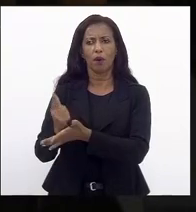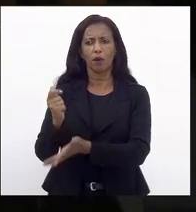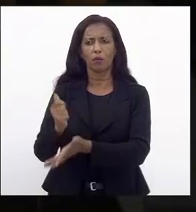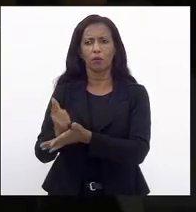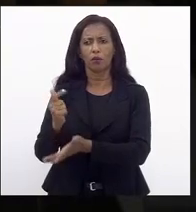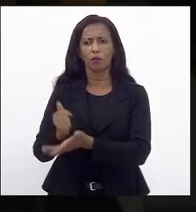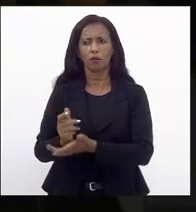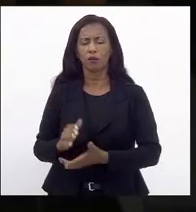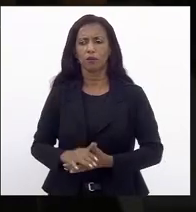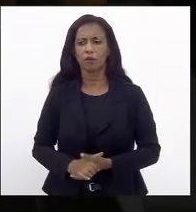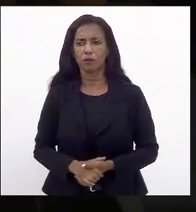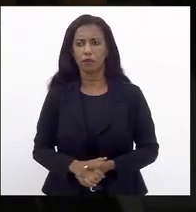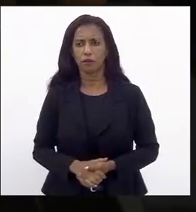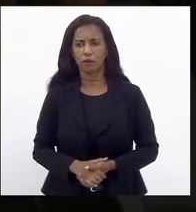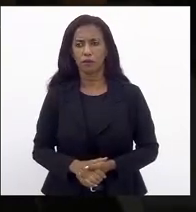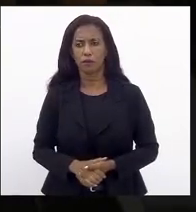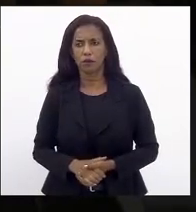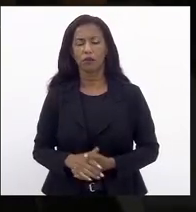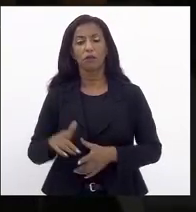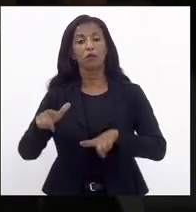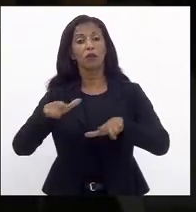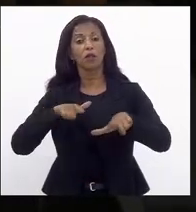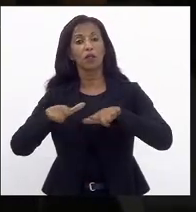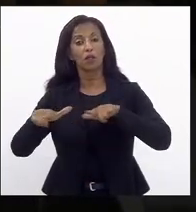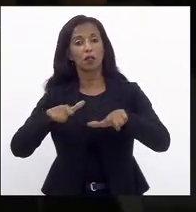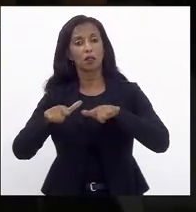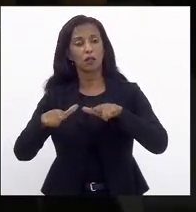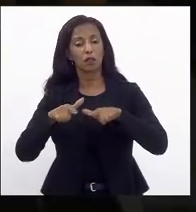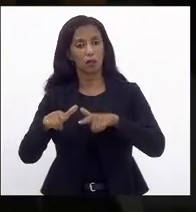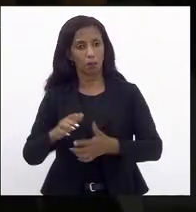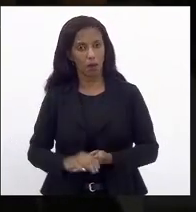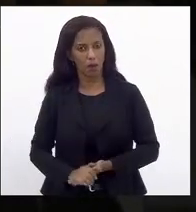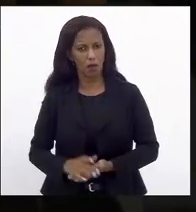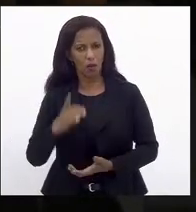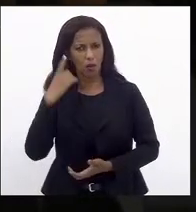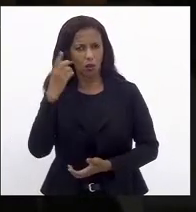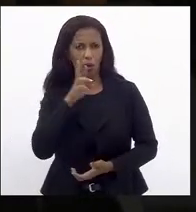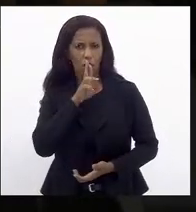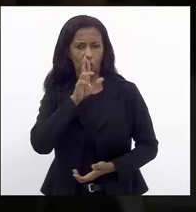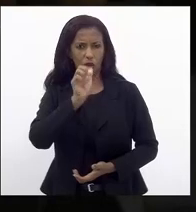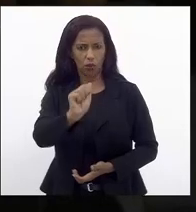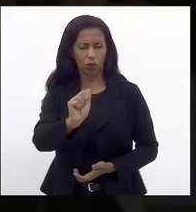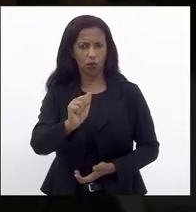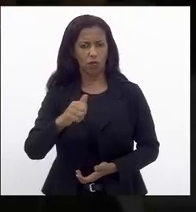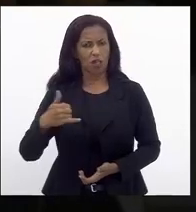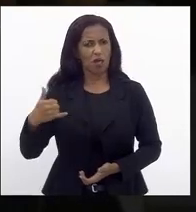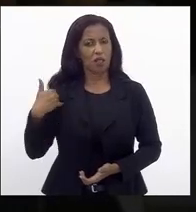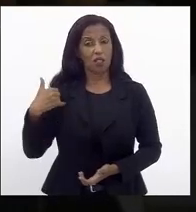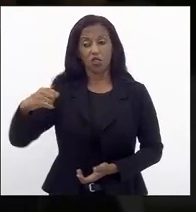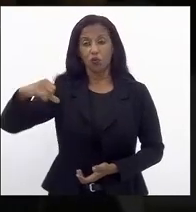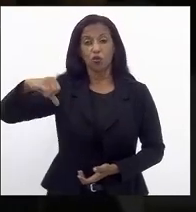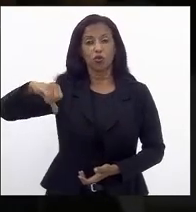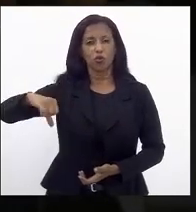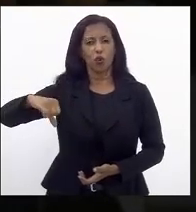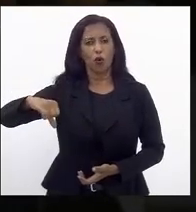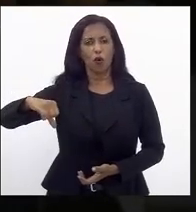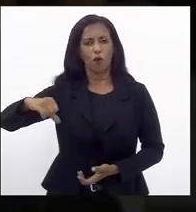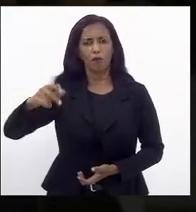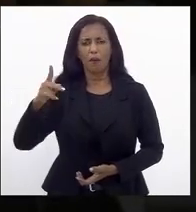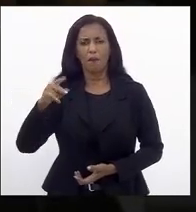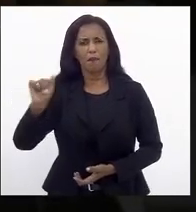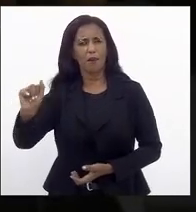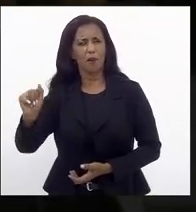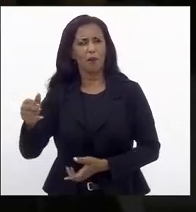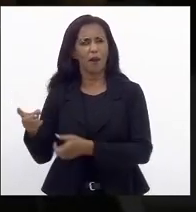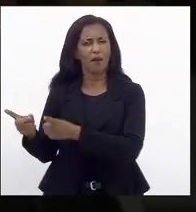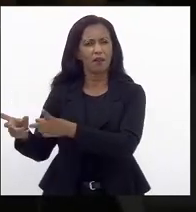boa social computador desfilando trabalho e trabalho Deputado Rodrigo Amorim de 9 anos de idade o meu pai é